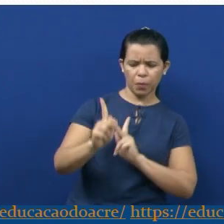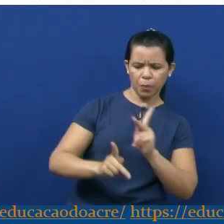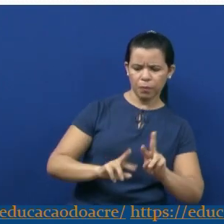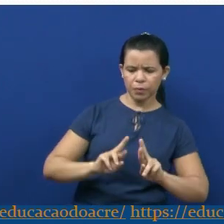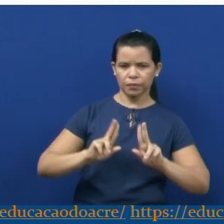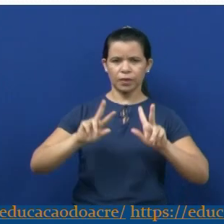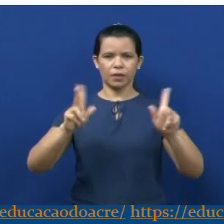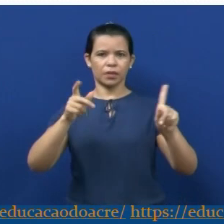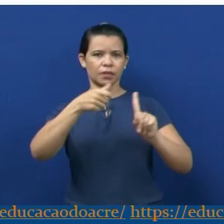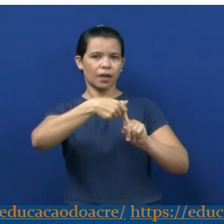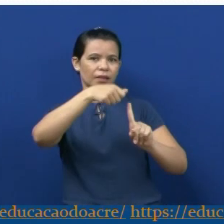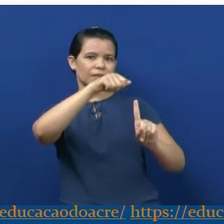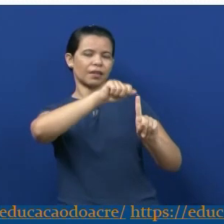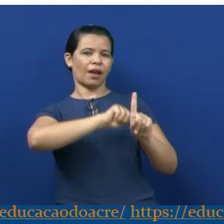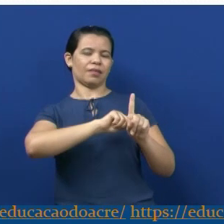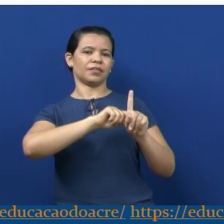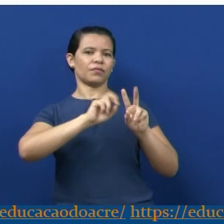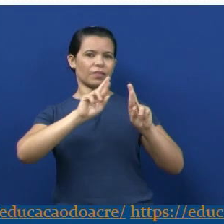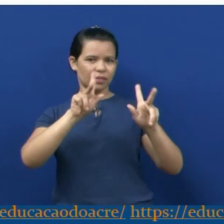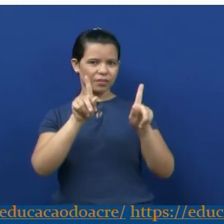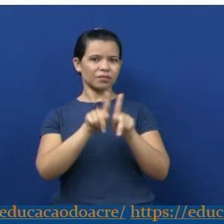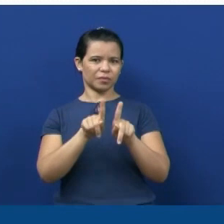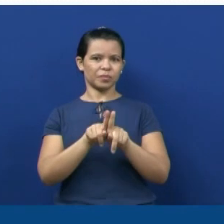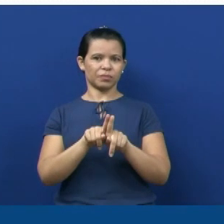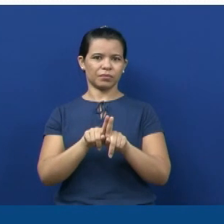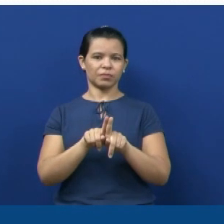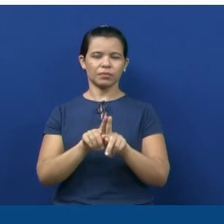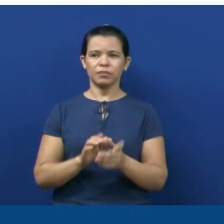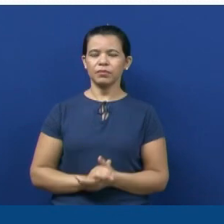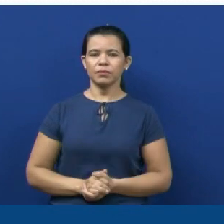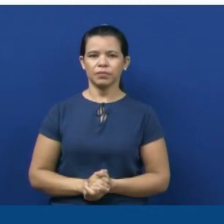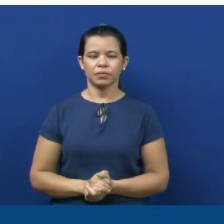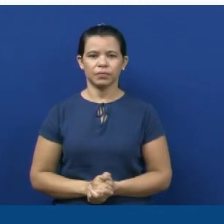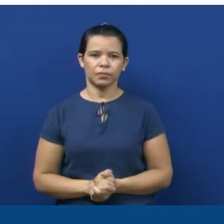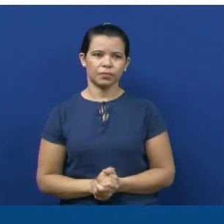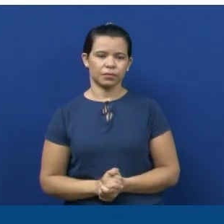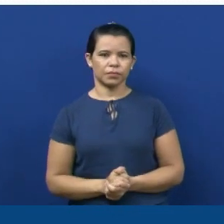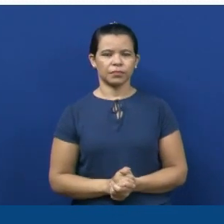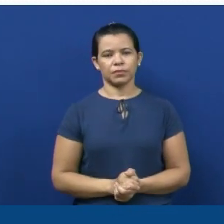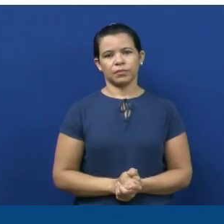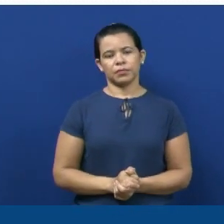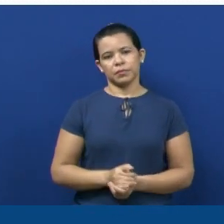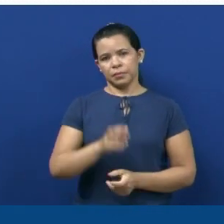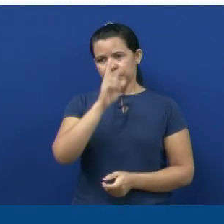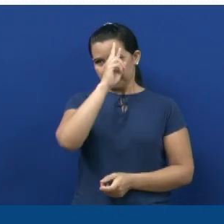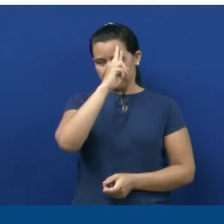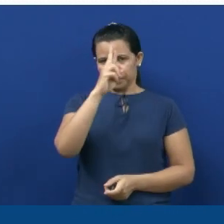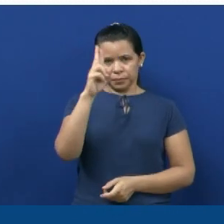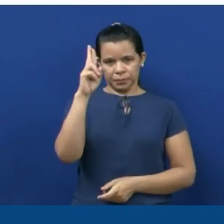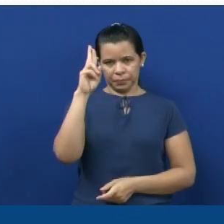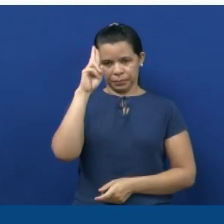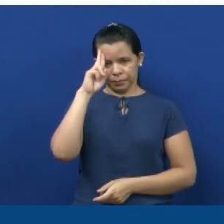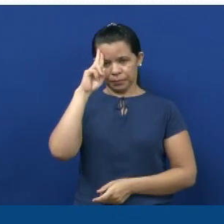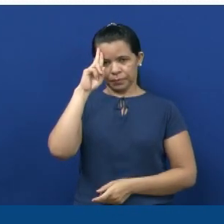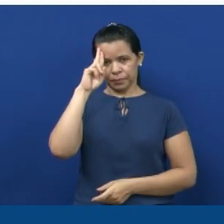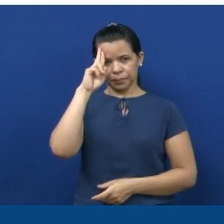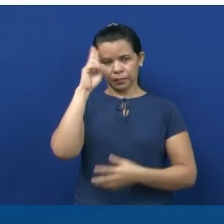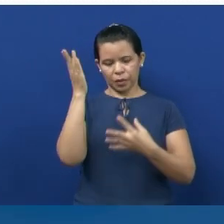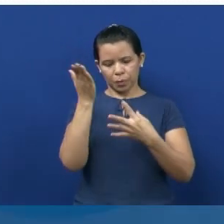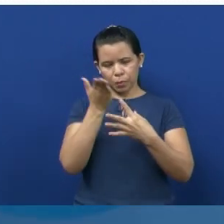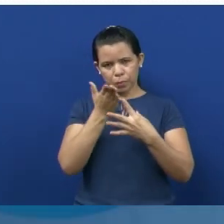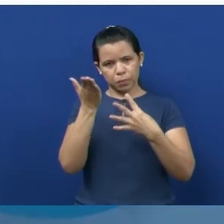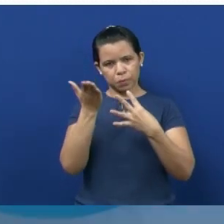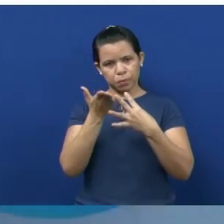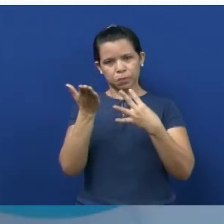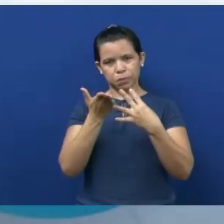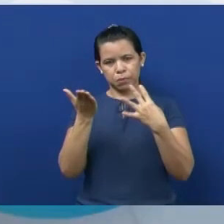nosso calendário não é o único no mundo, certo? Olha só, a história ela é dividida em tempos, né?